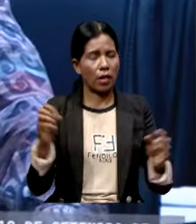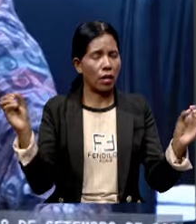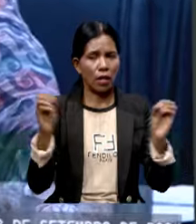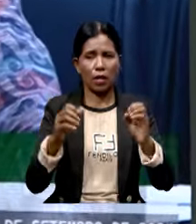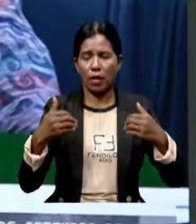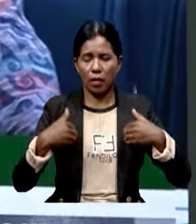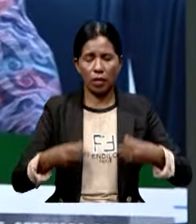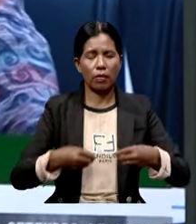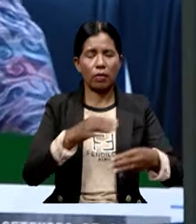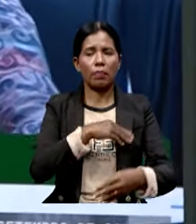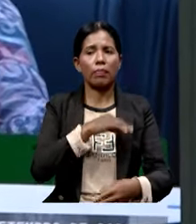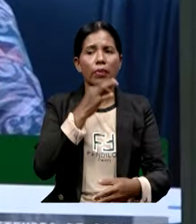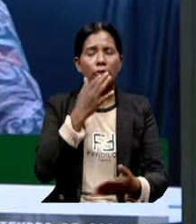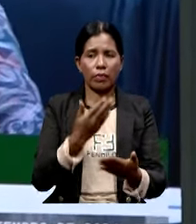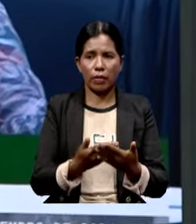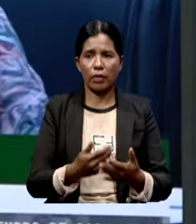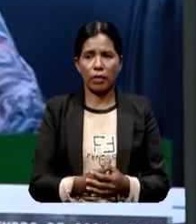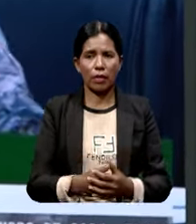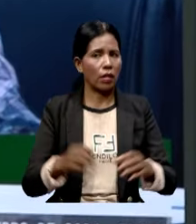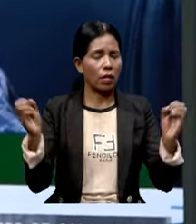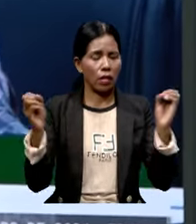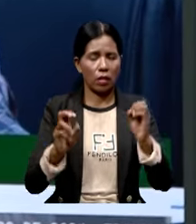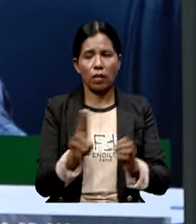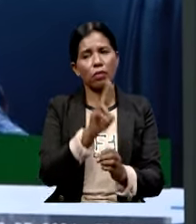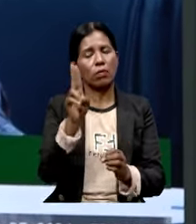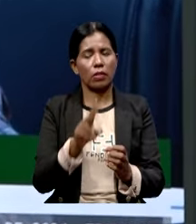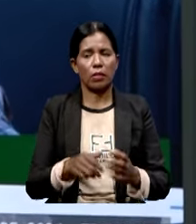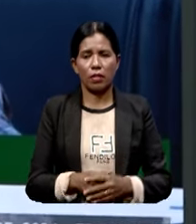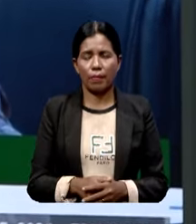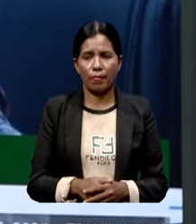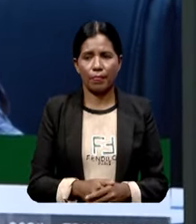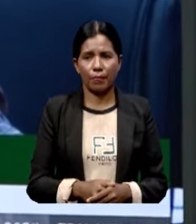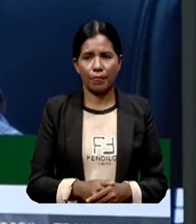Lei e benefício. Ira. Lei e aproveitamento. Ira.